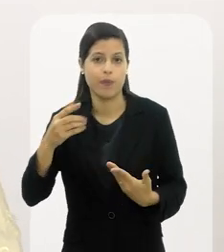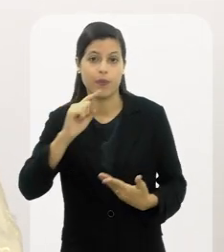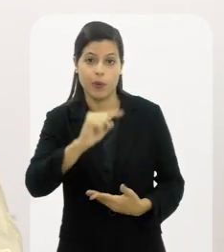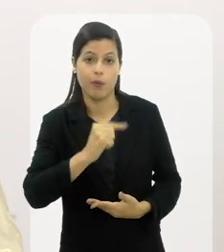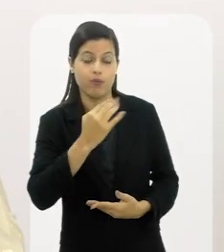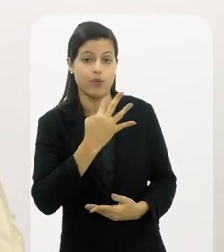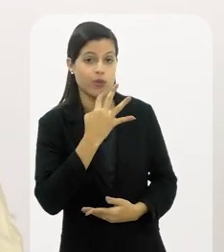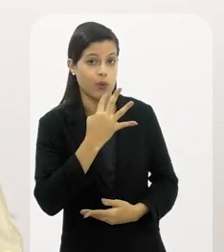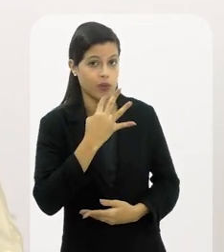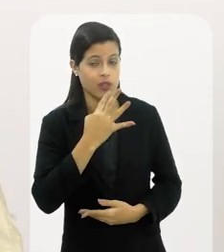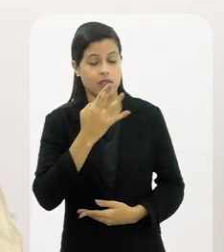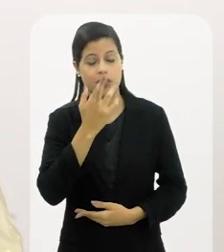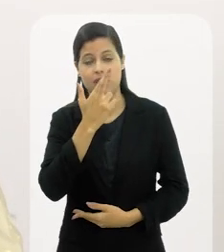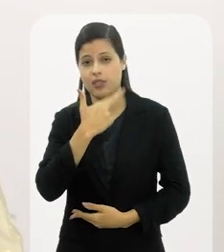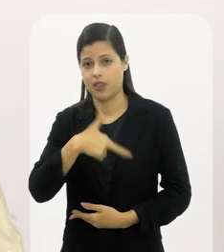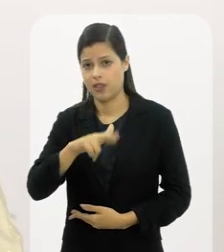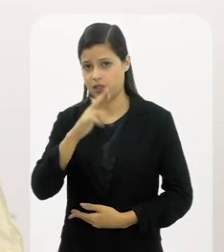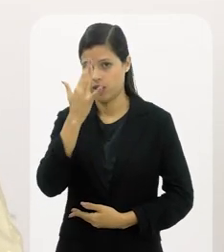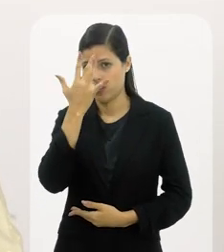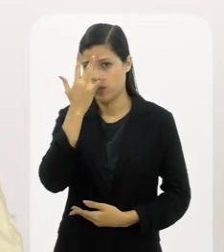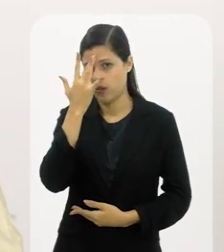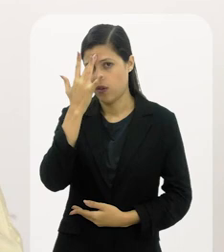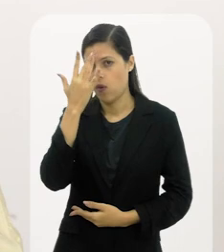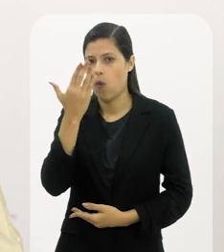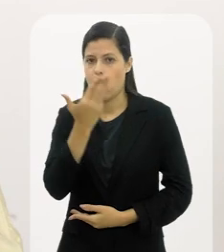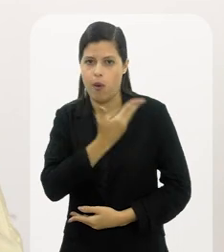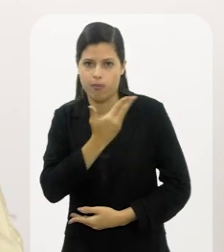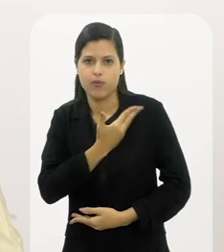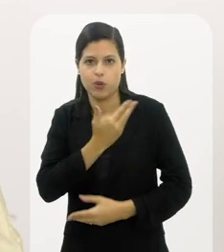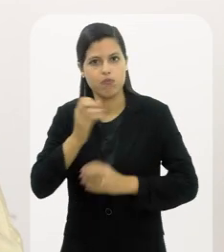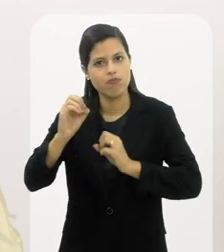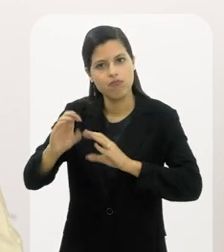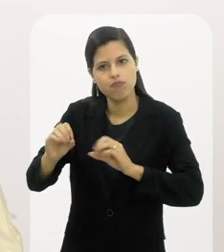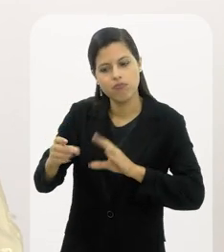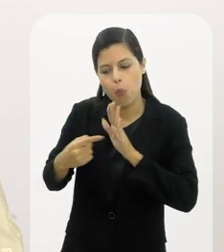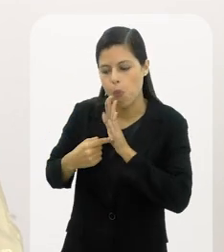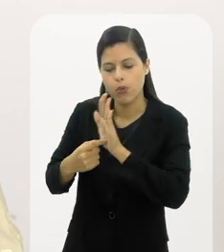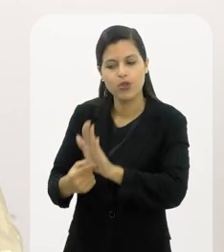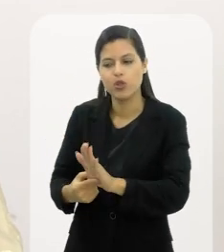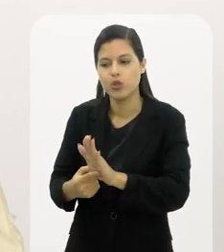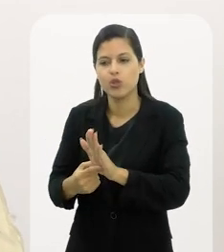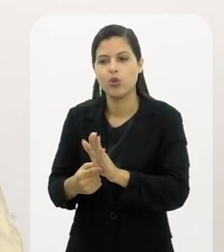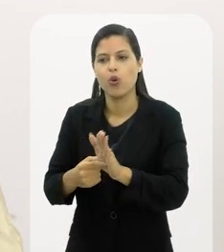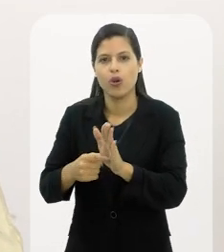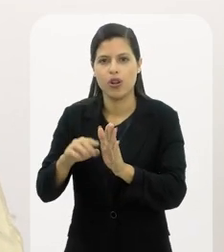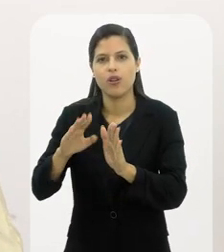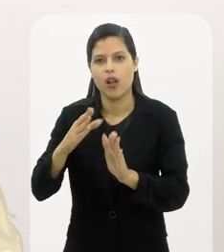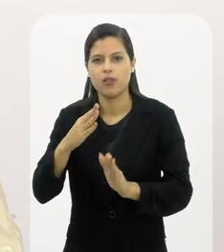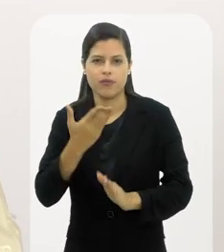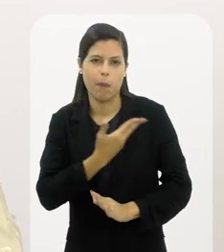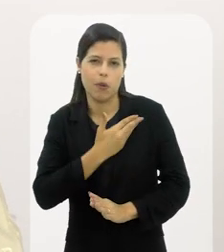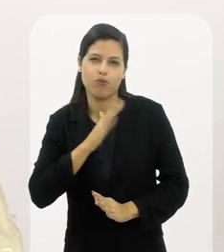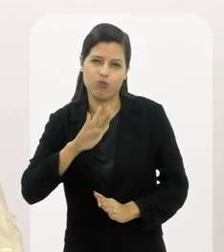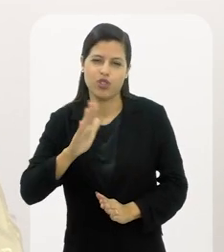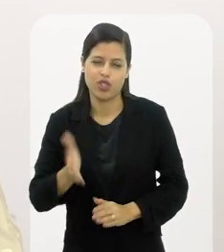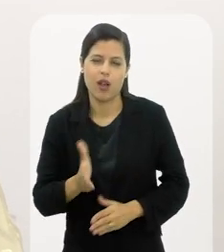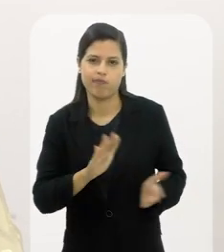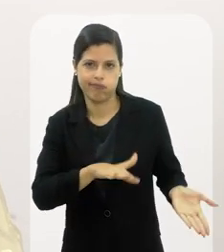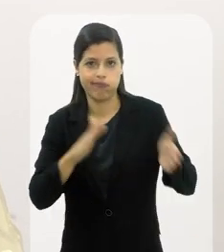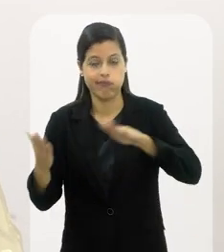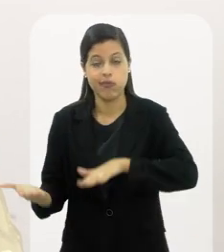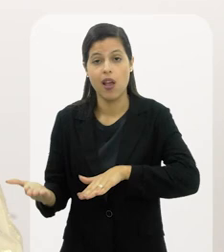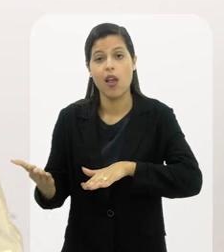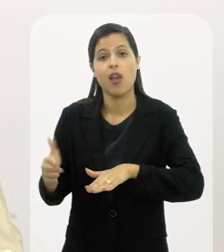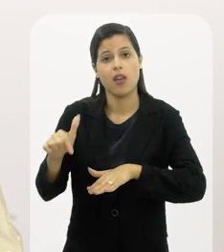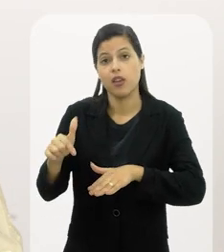eu conheci Krishna, me foi apresentada por um amigo meu, que já foi embora, né, mas que me trouxe esse presente. E aí eu me